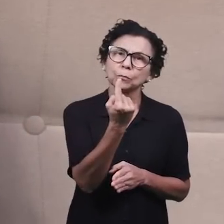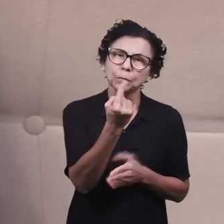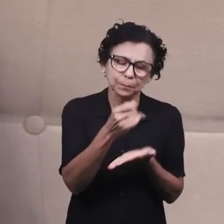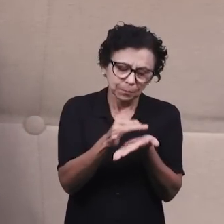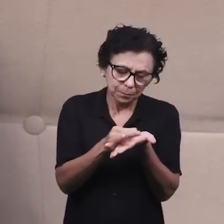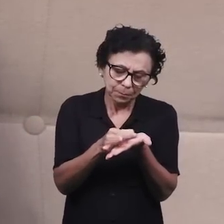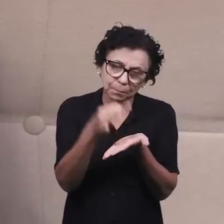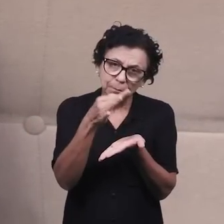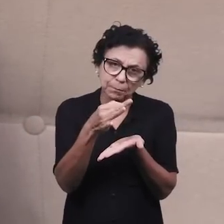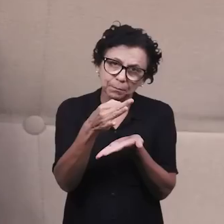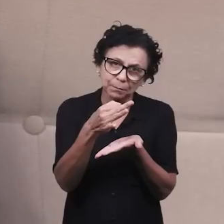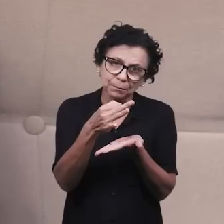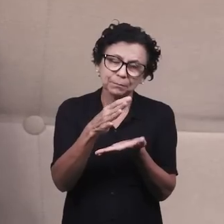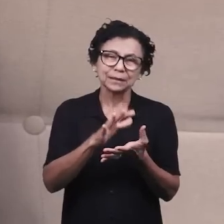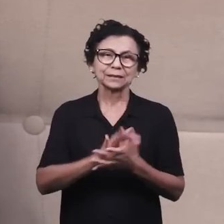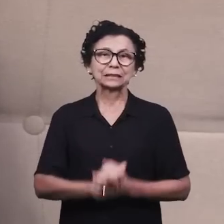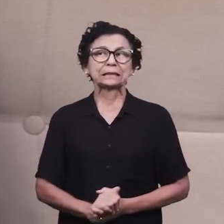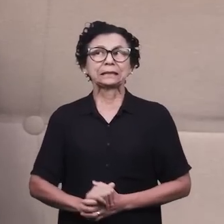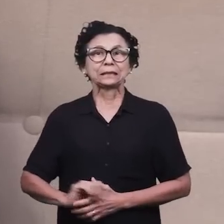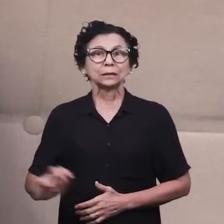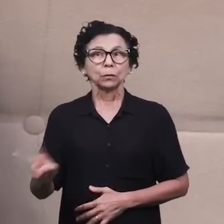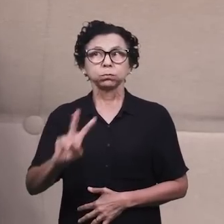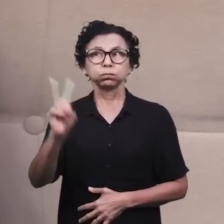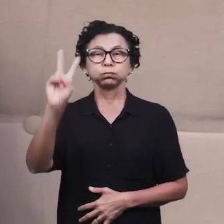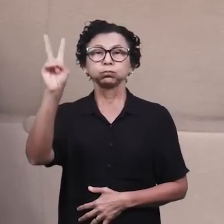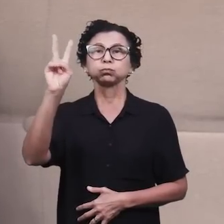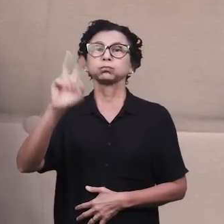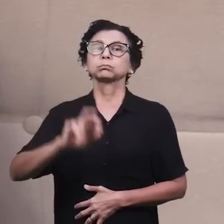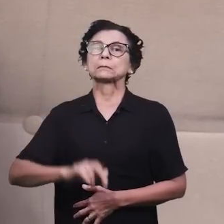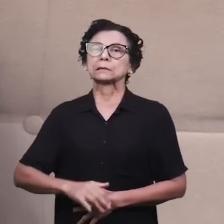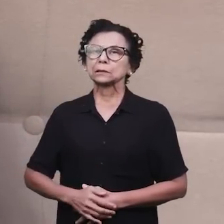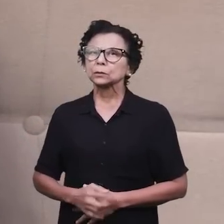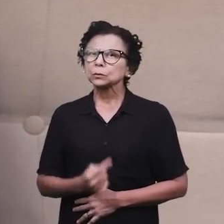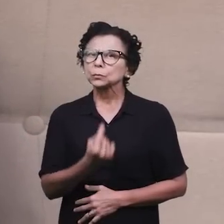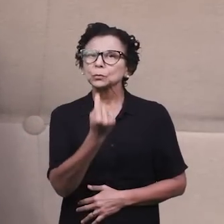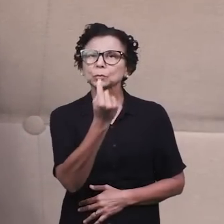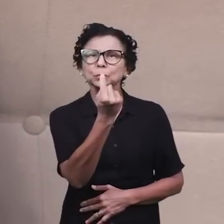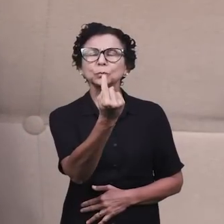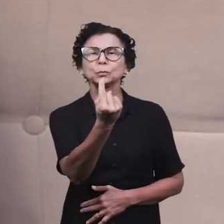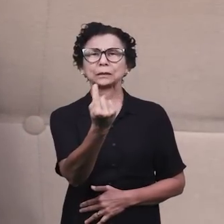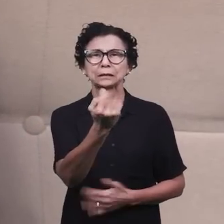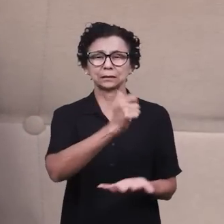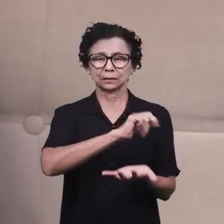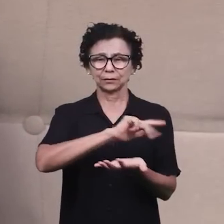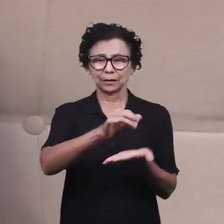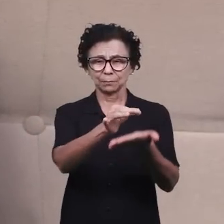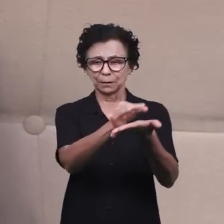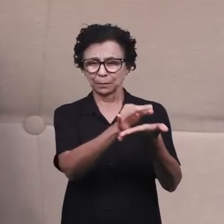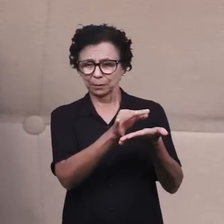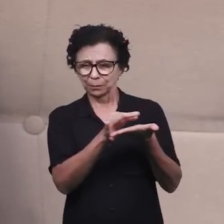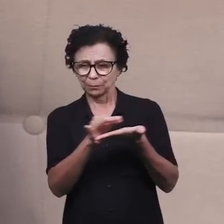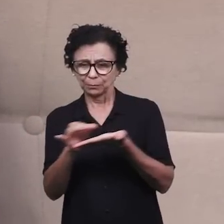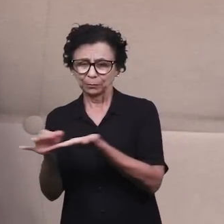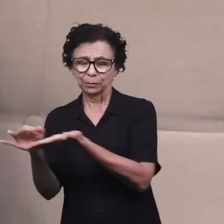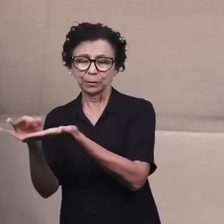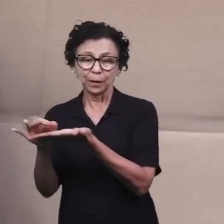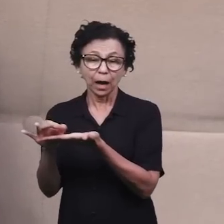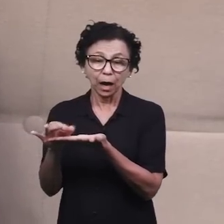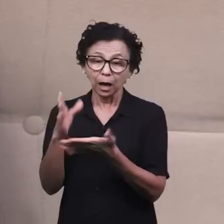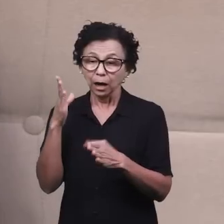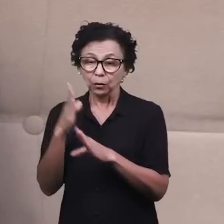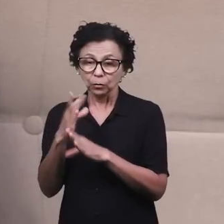o texto indica que existem muitas pérolas. Porém, ele encontra uma